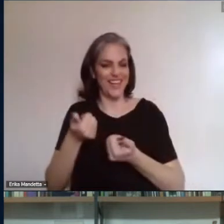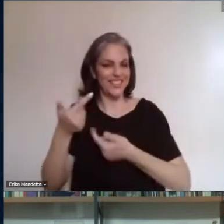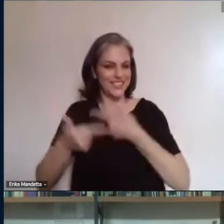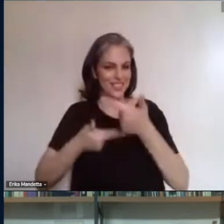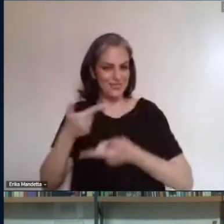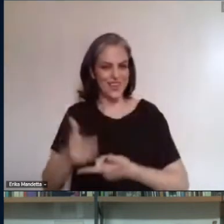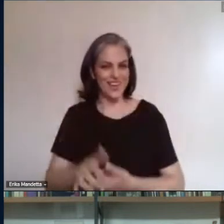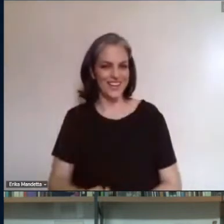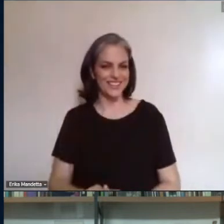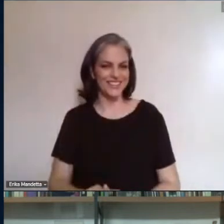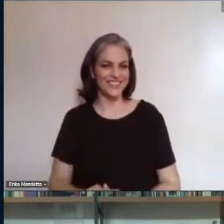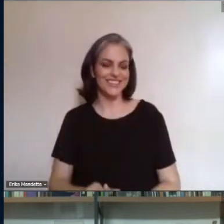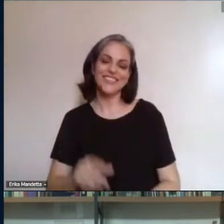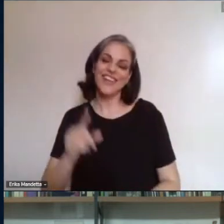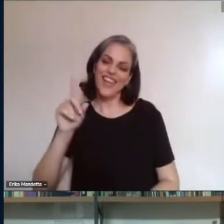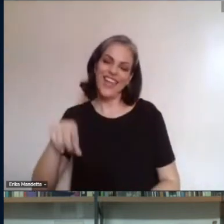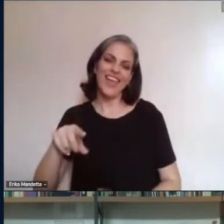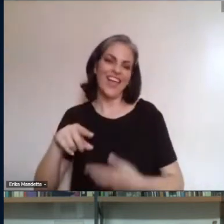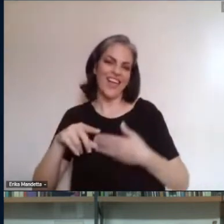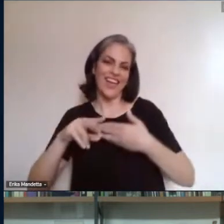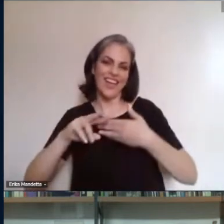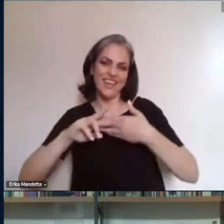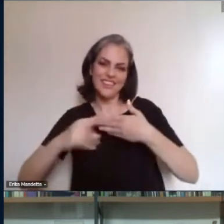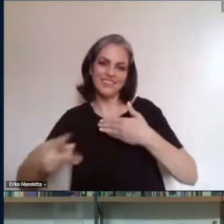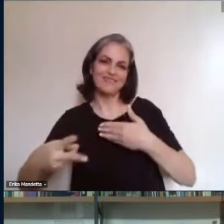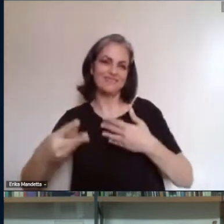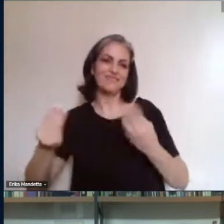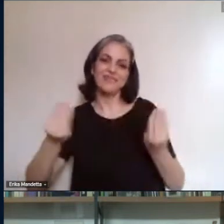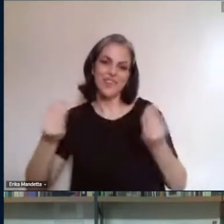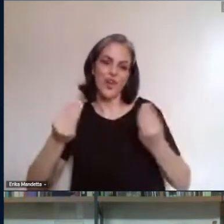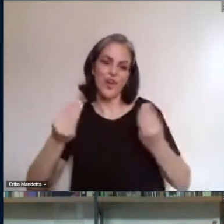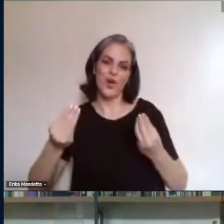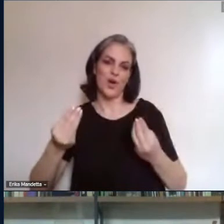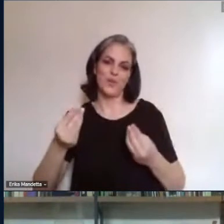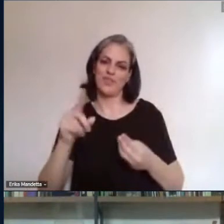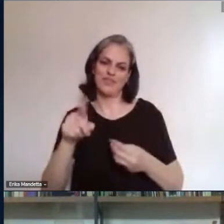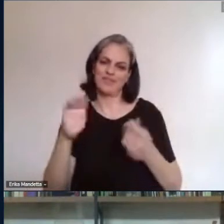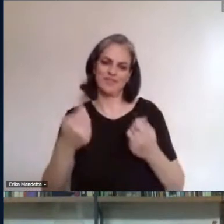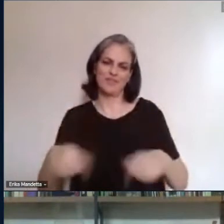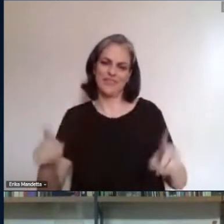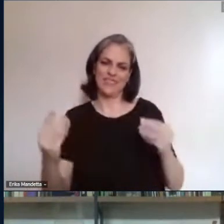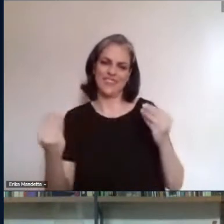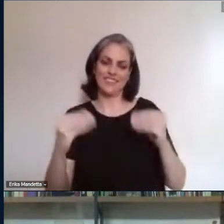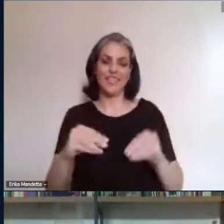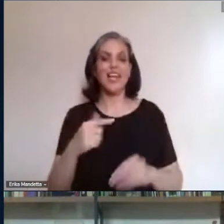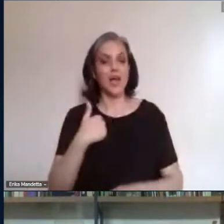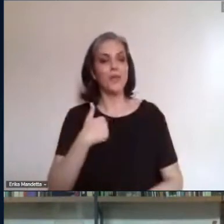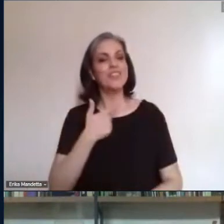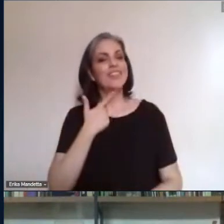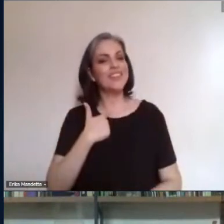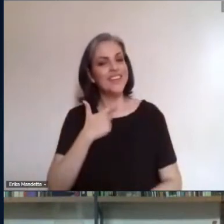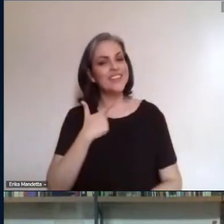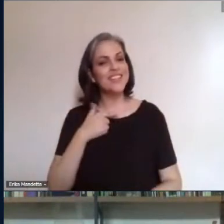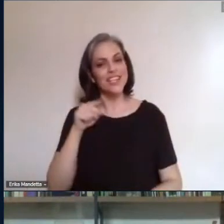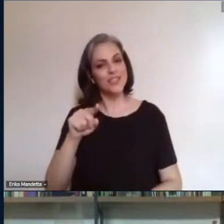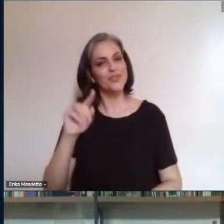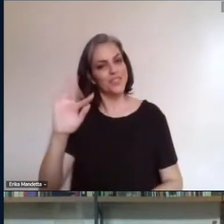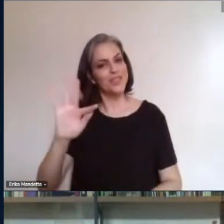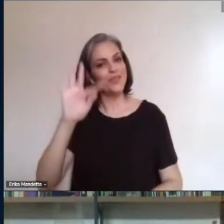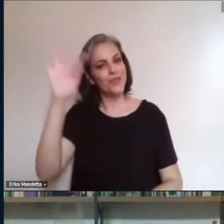obviamente, não é para incluir dentro do trabalho, mas, assim, desejo que o seu futuro, Francis, seja